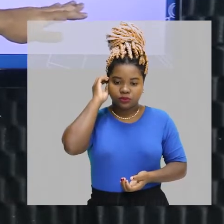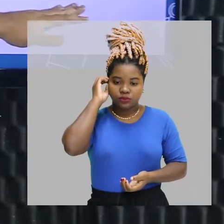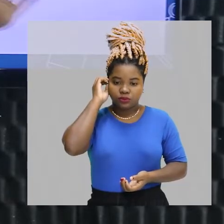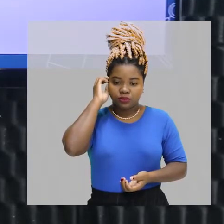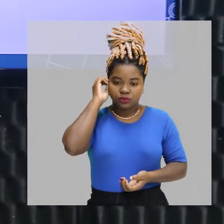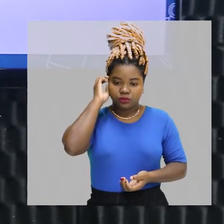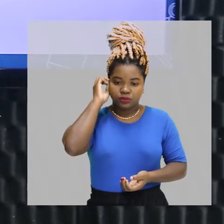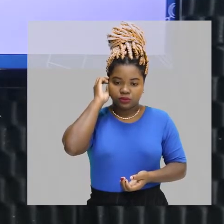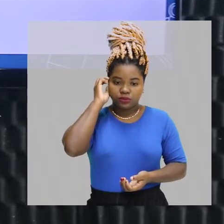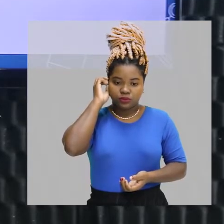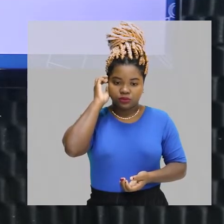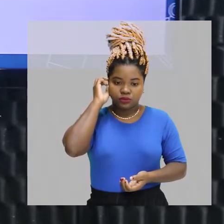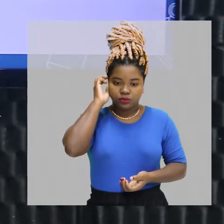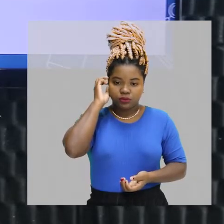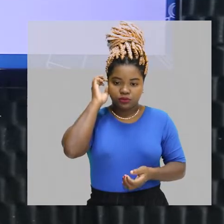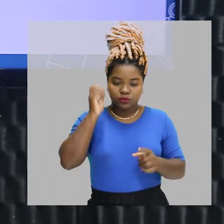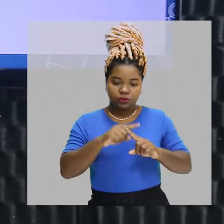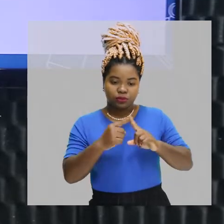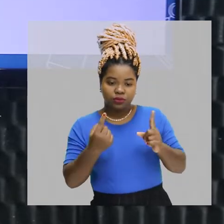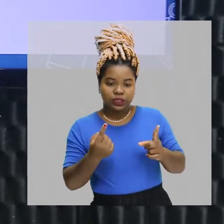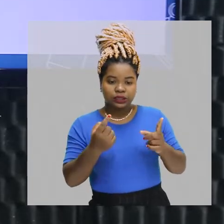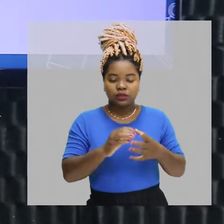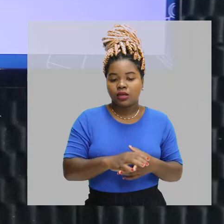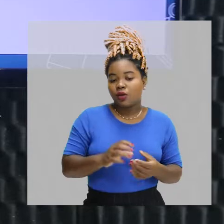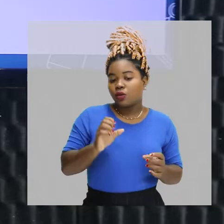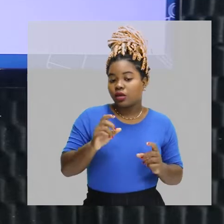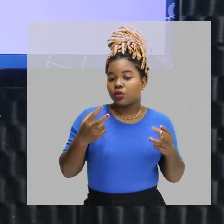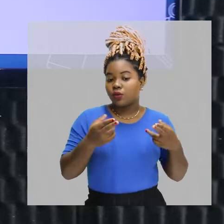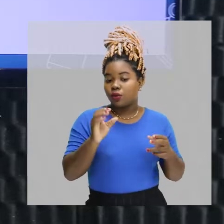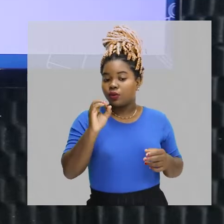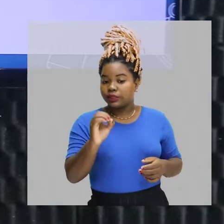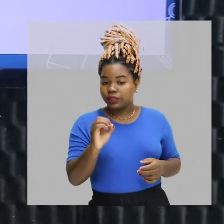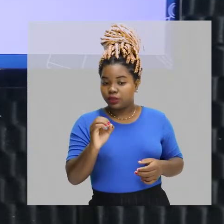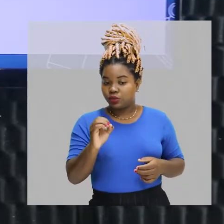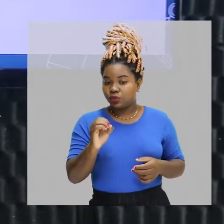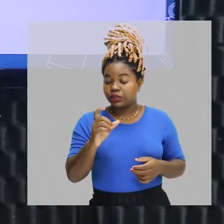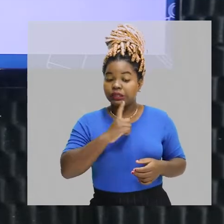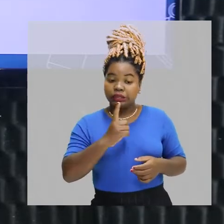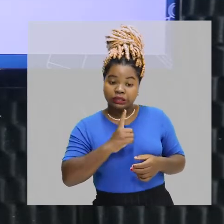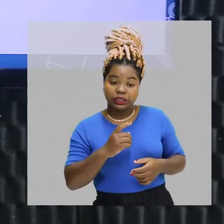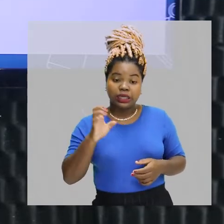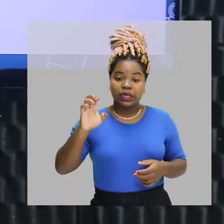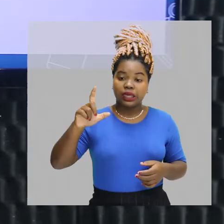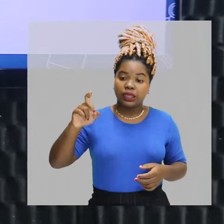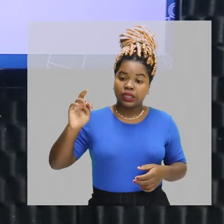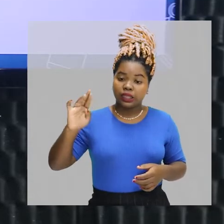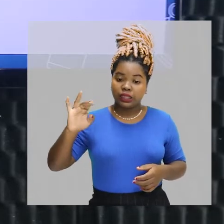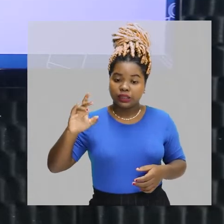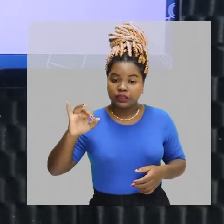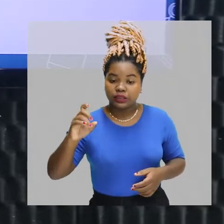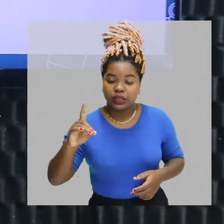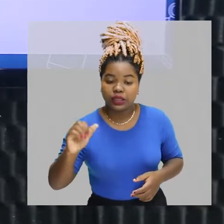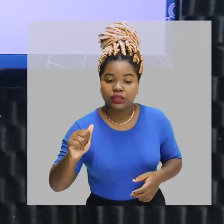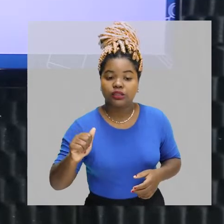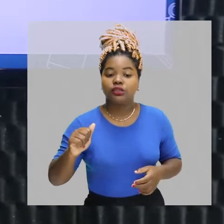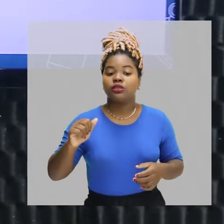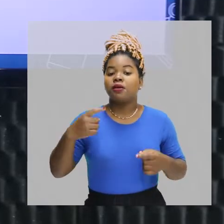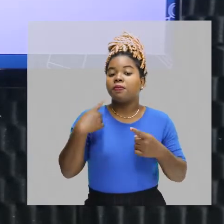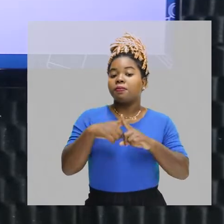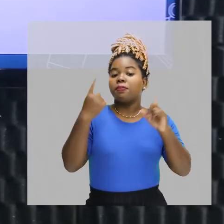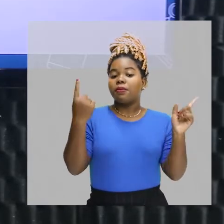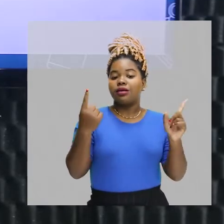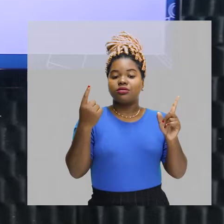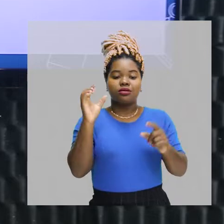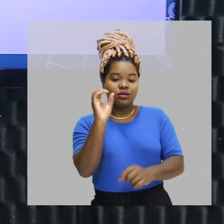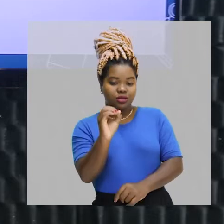que é nula, né? Tá ok? É por isso que os neutrinos, eles é difícil detectar eles justamente por conta da não presença de carga